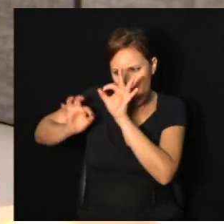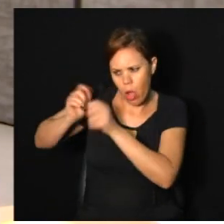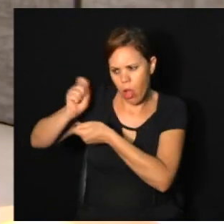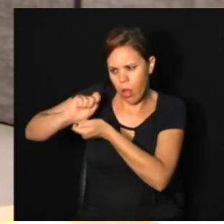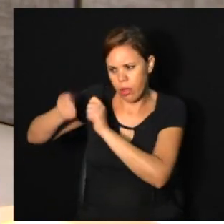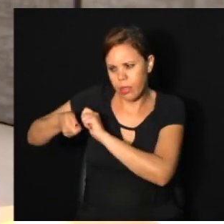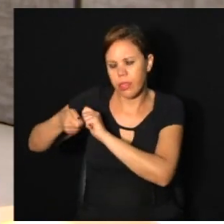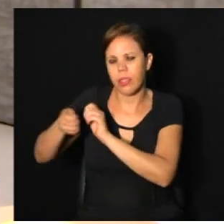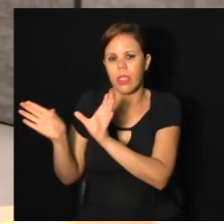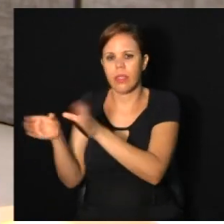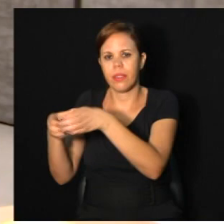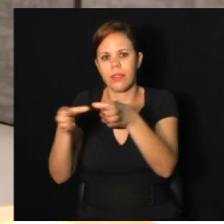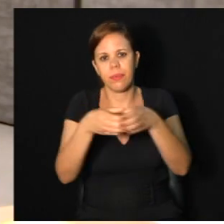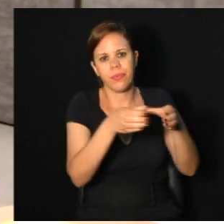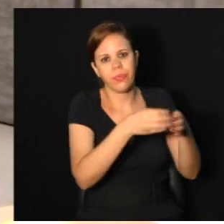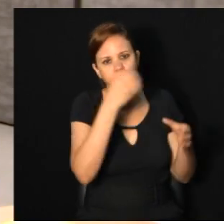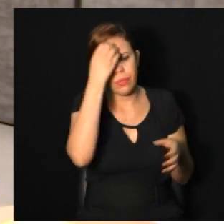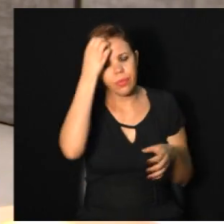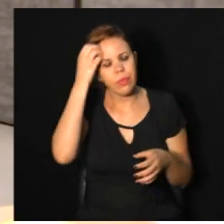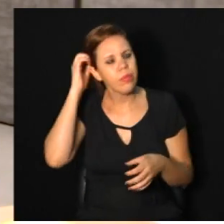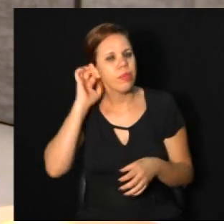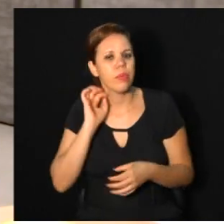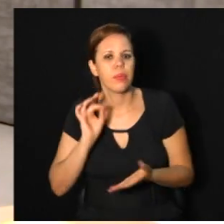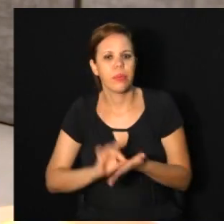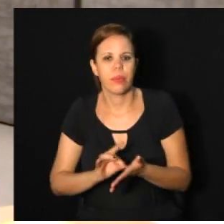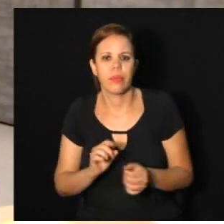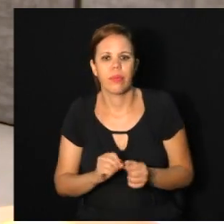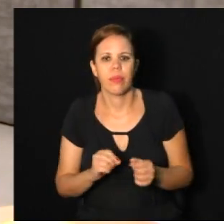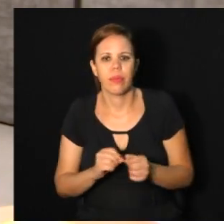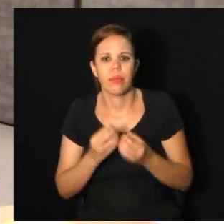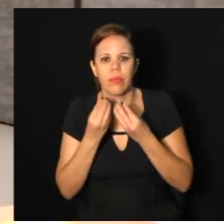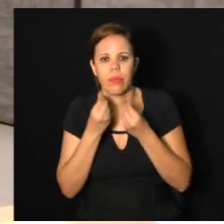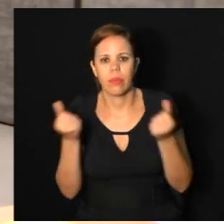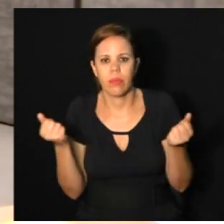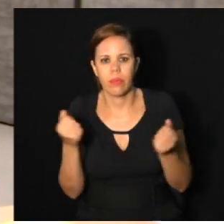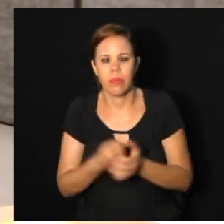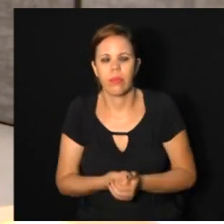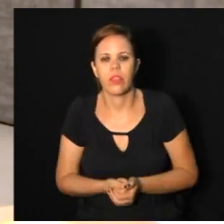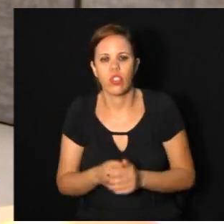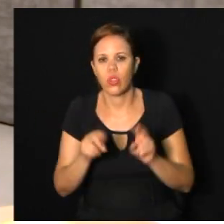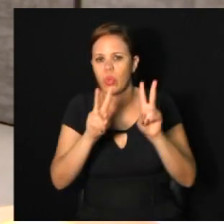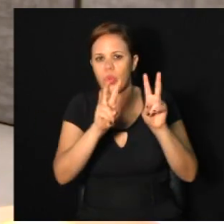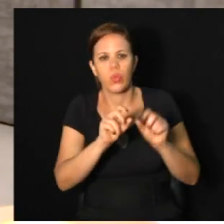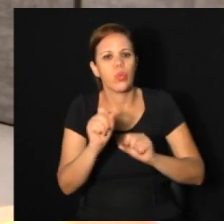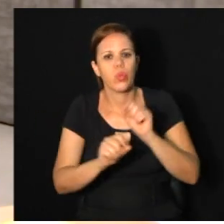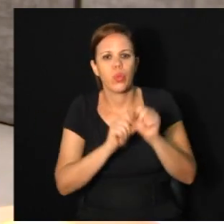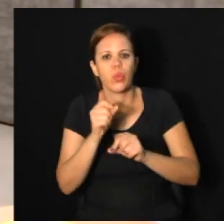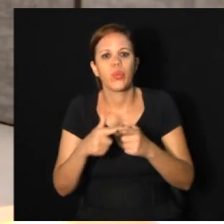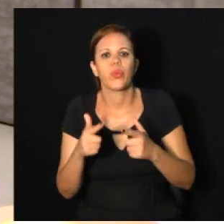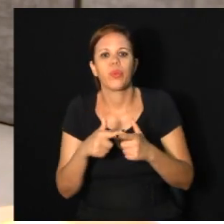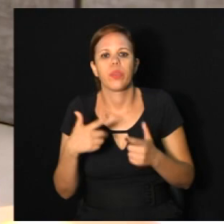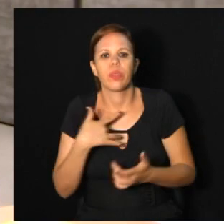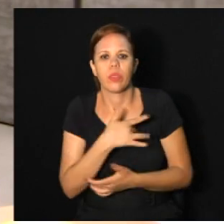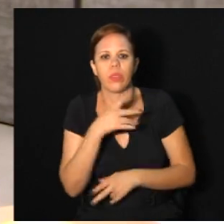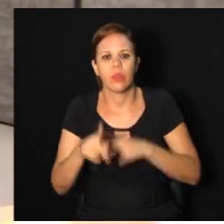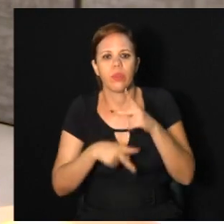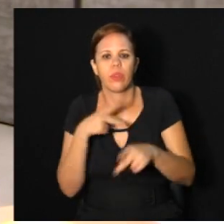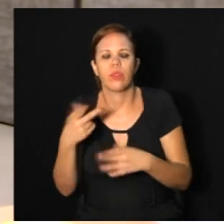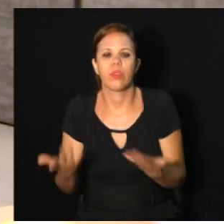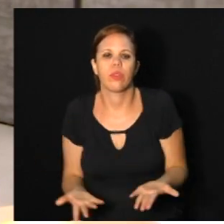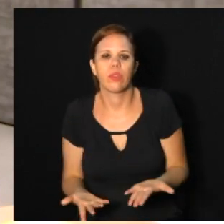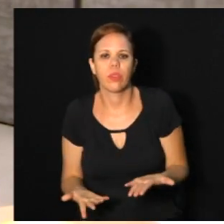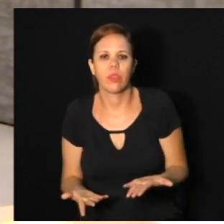das comunidades e de uma escuta, da realização de uma escuta qualificada sobre o que são os problemas de saúde que as pessoas vivenciam. Então